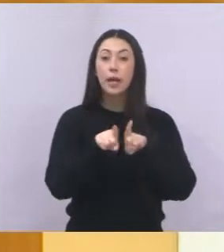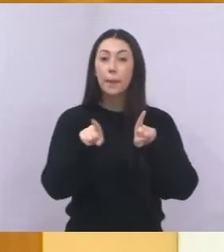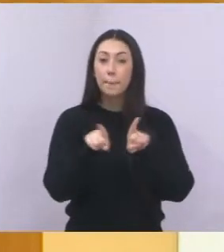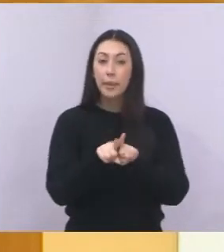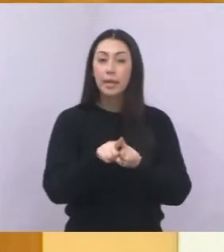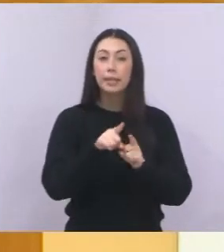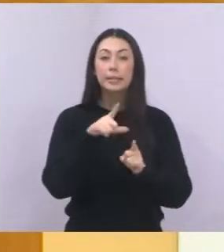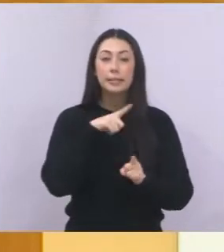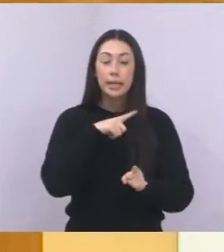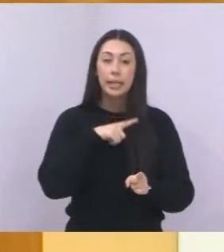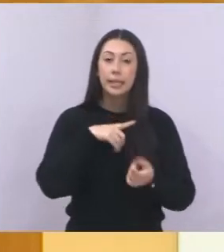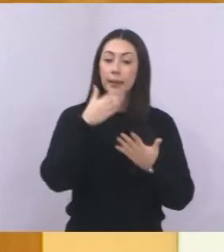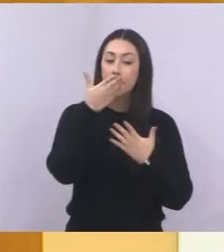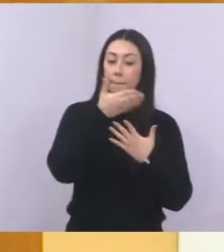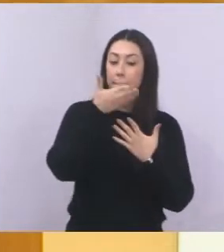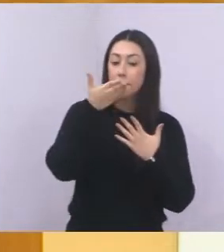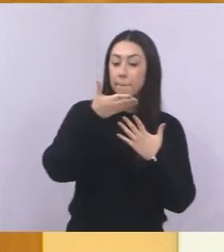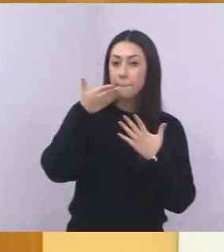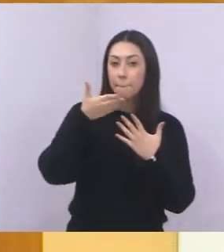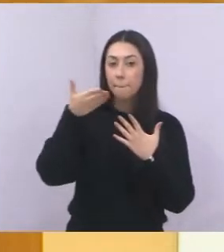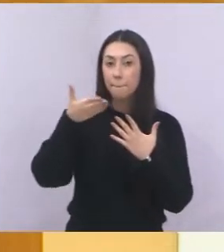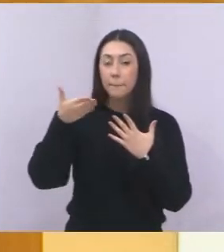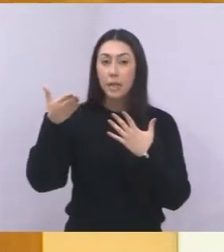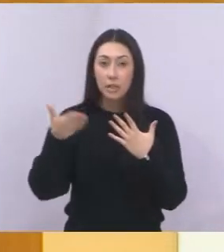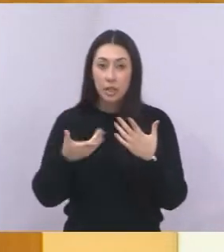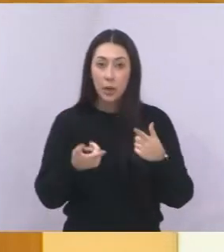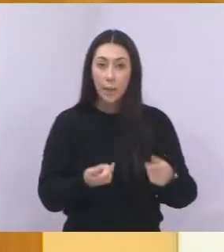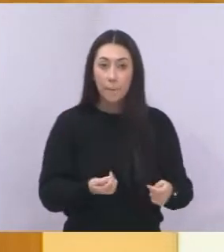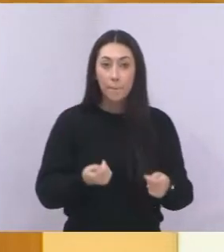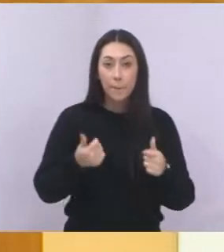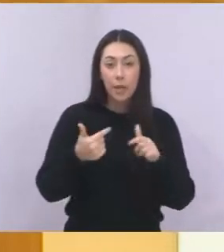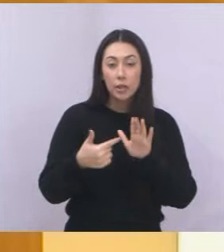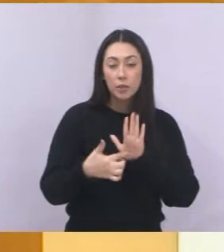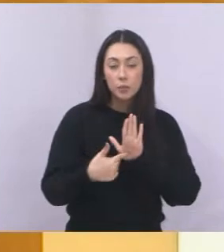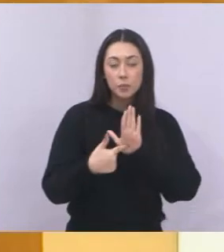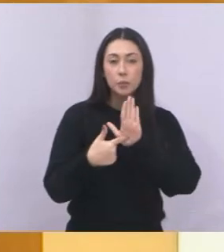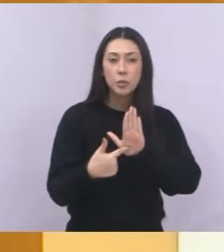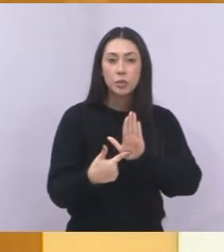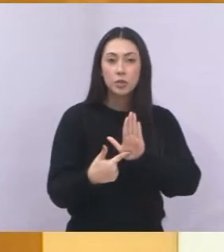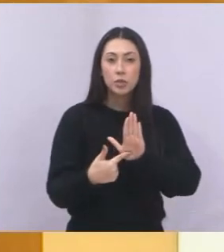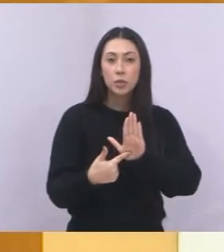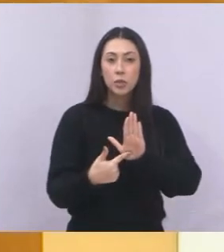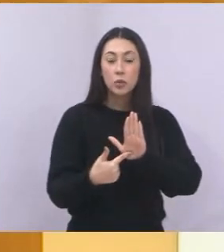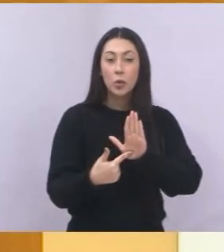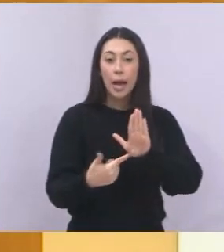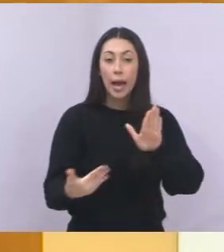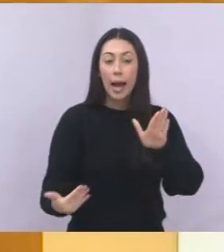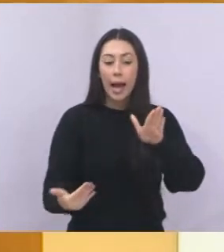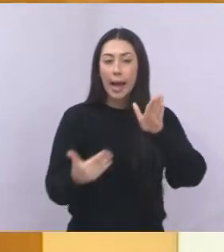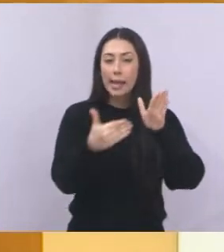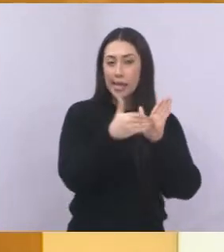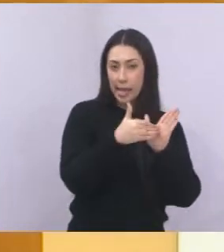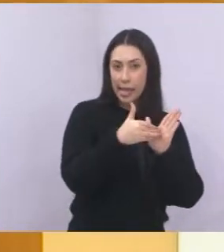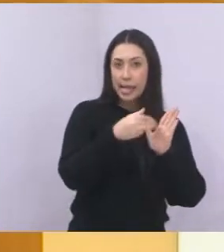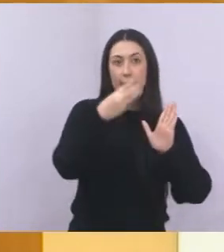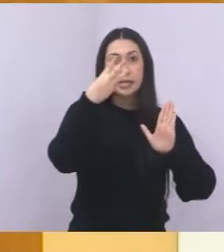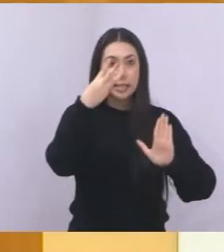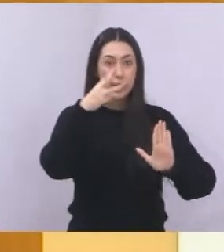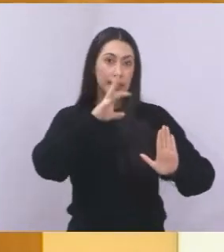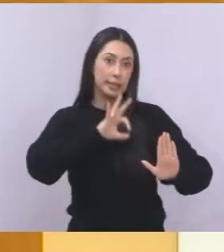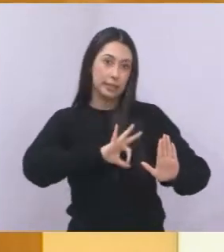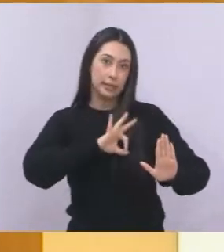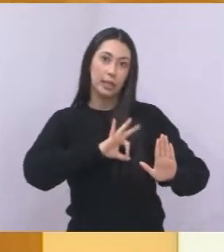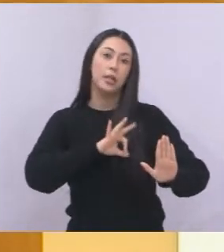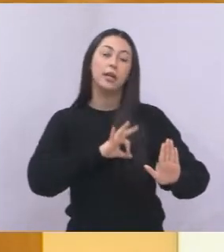as parcelas dos benefícios previdenciários que sugerem o limite de 3 salários mínimos, ao invés da